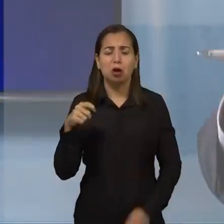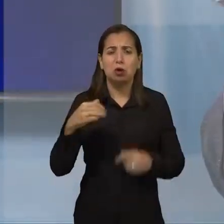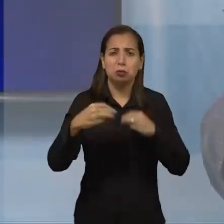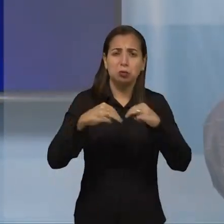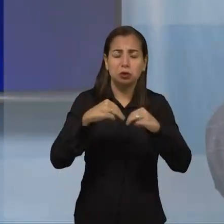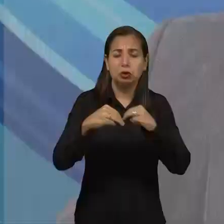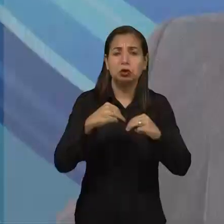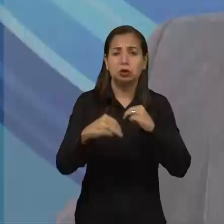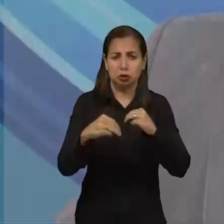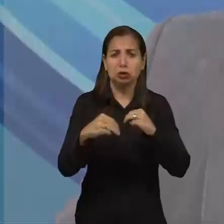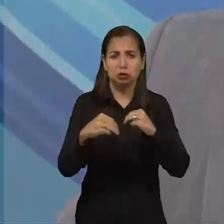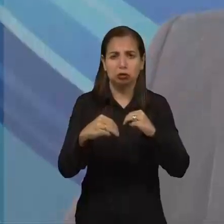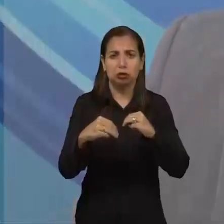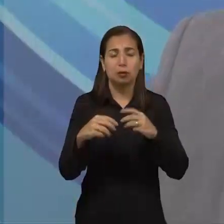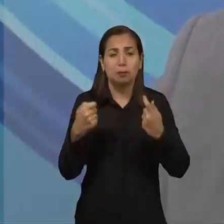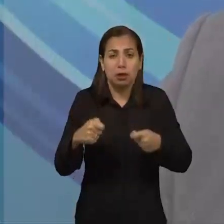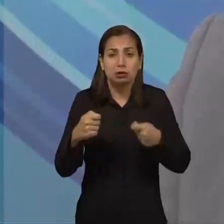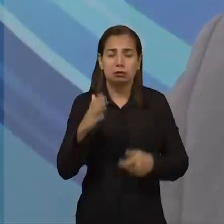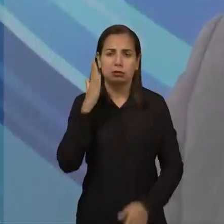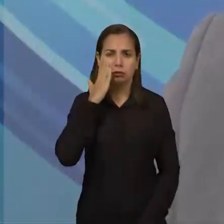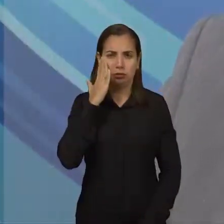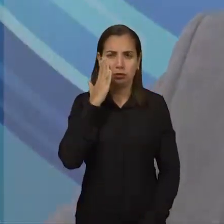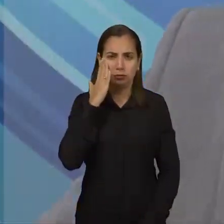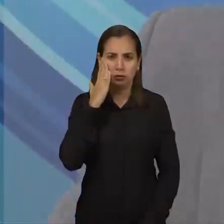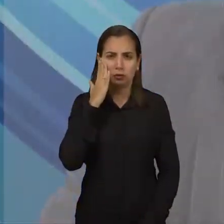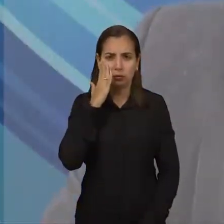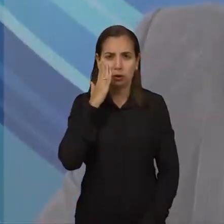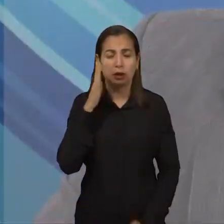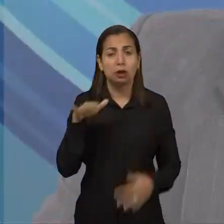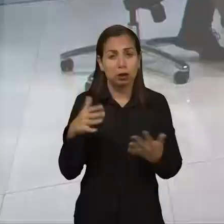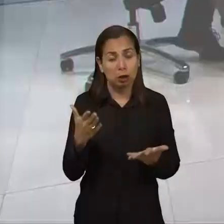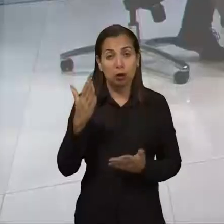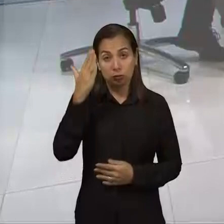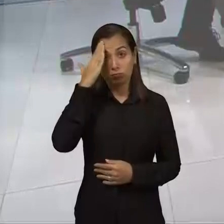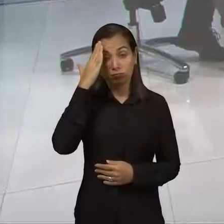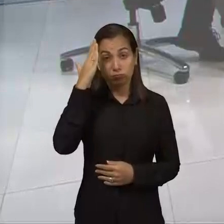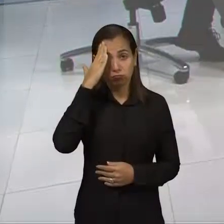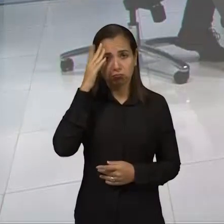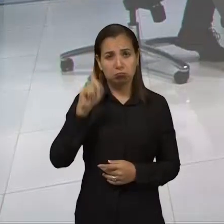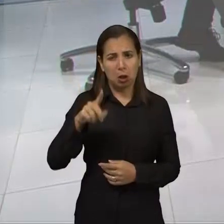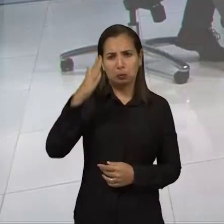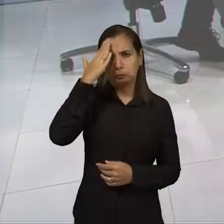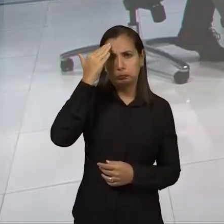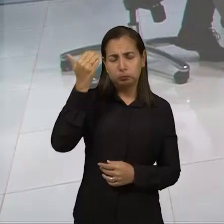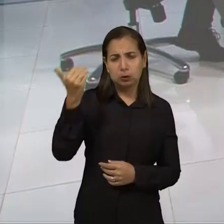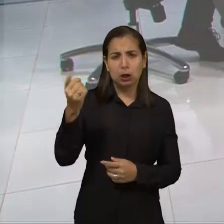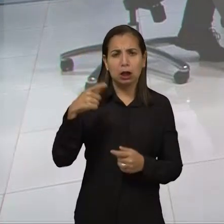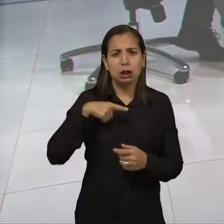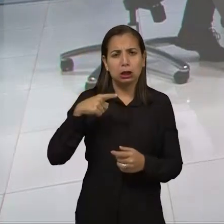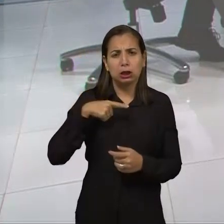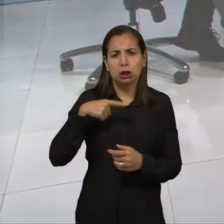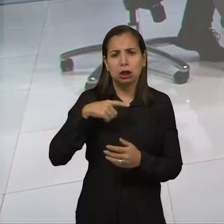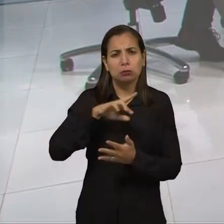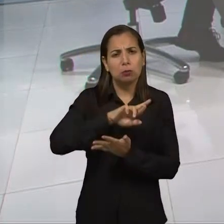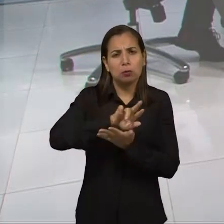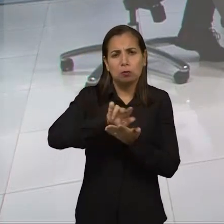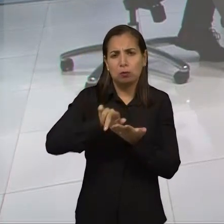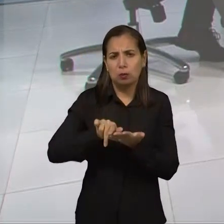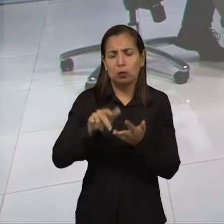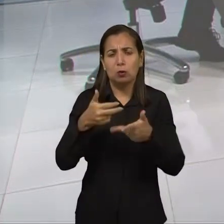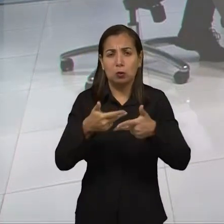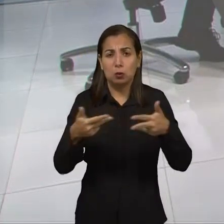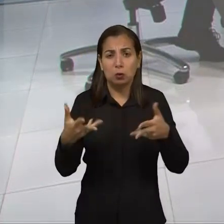que ter notório saber. E esse notório saber engloba muitas coisas, inclusive